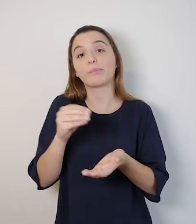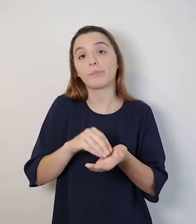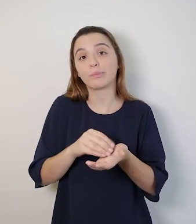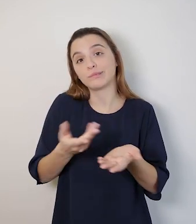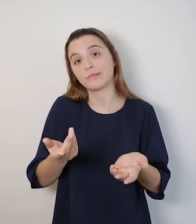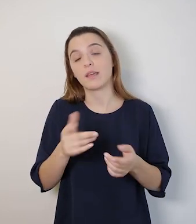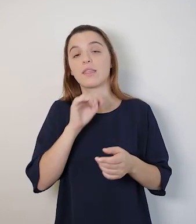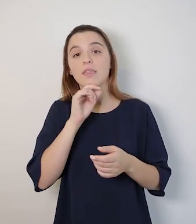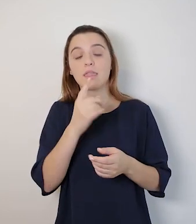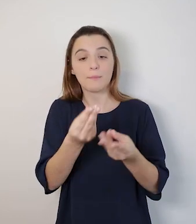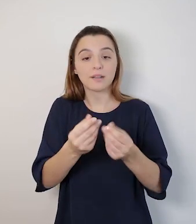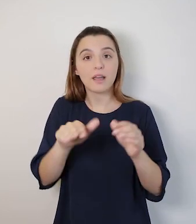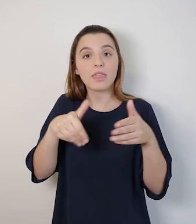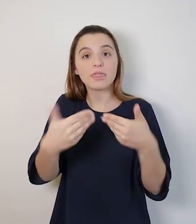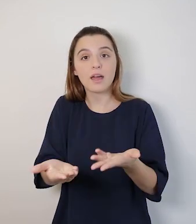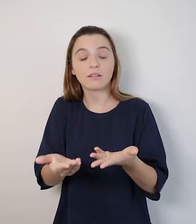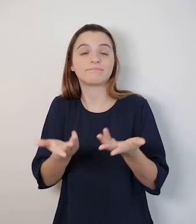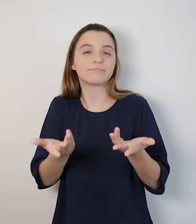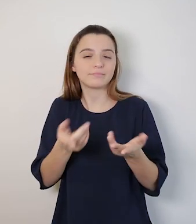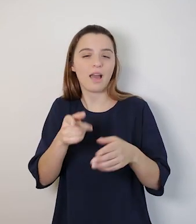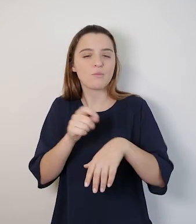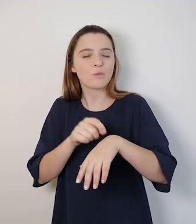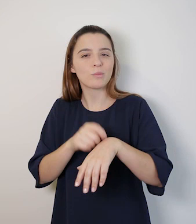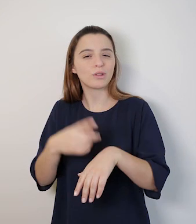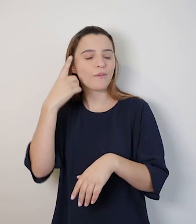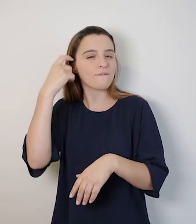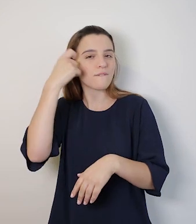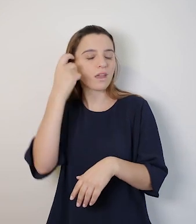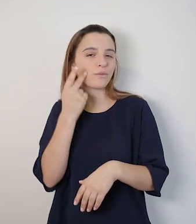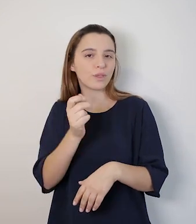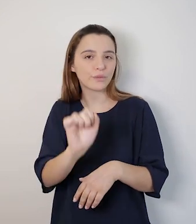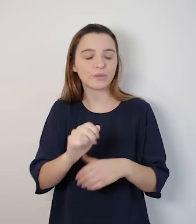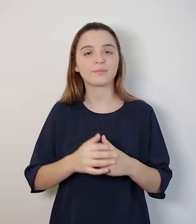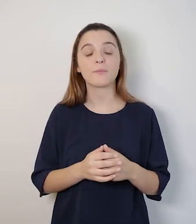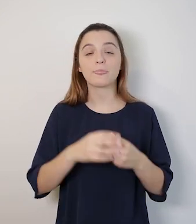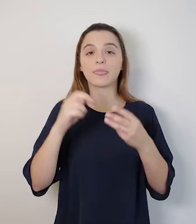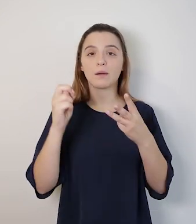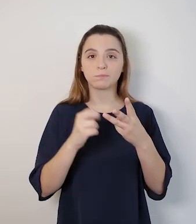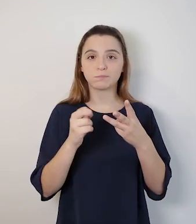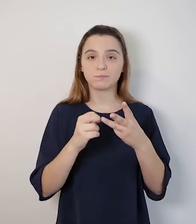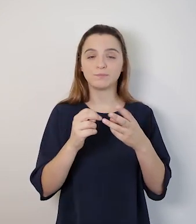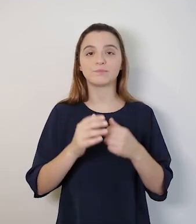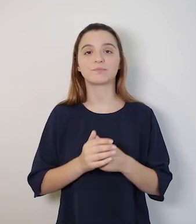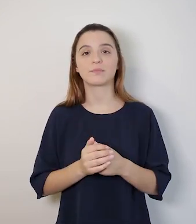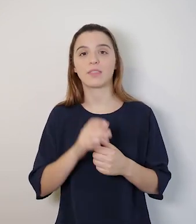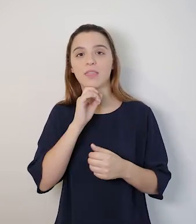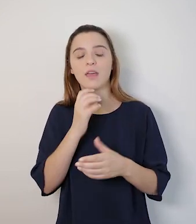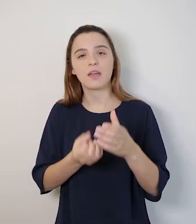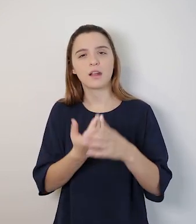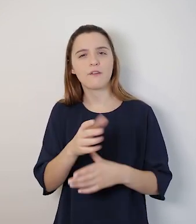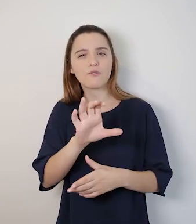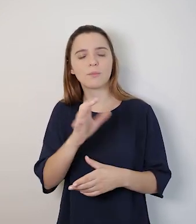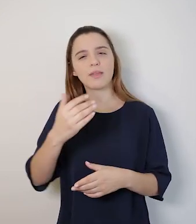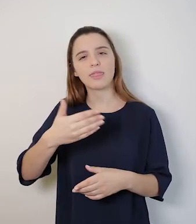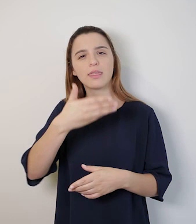e oferecer-lhes bens materiais no qual possam proporcionar um momento inesquecível nas suas vidas. Terceira medida, criar